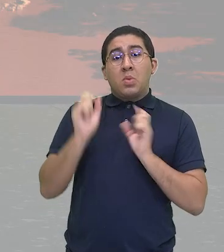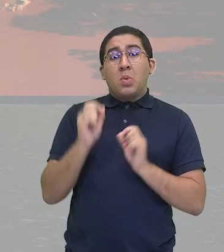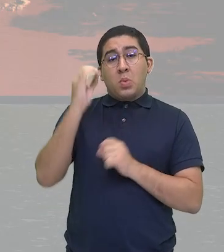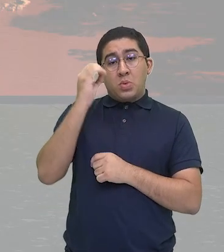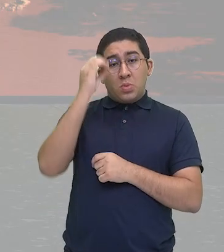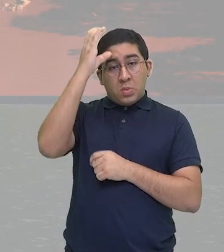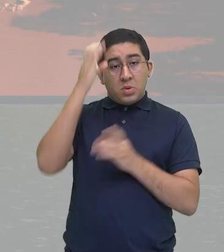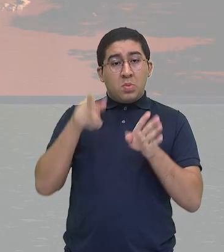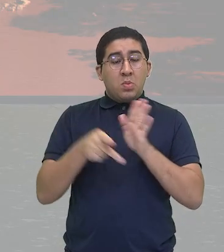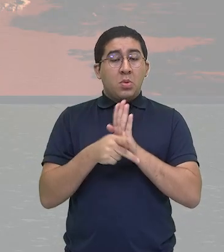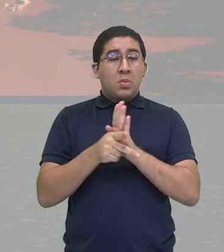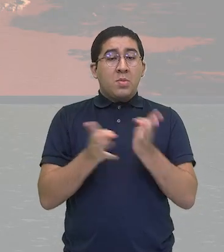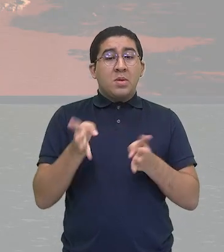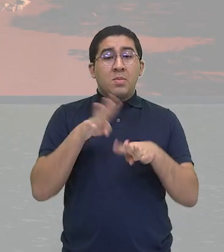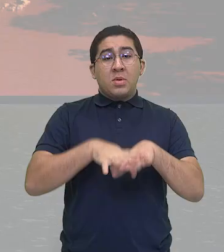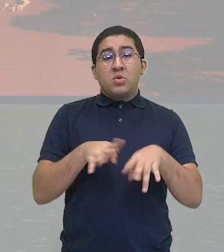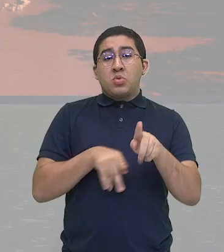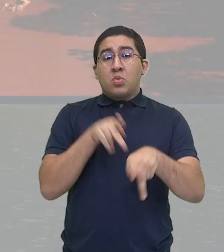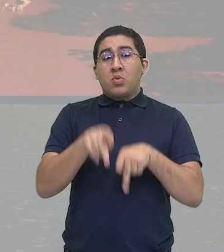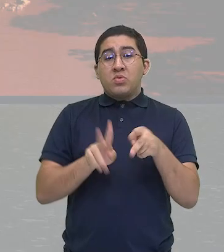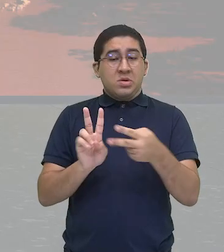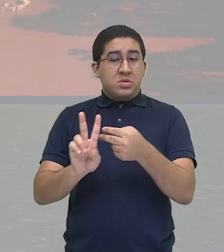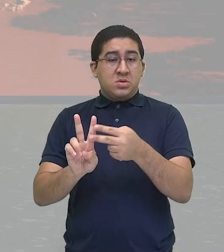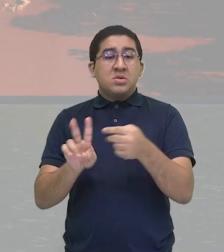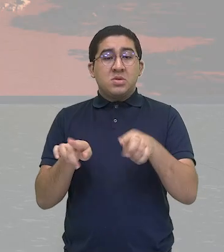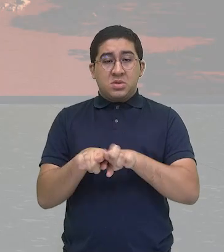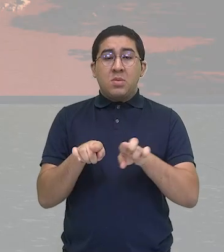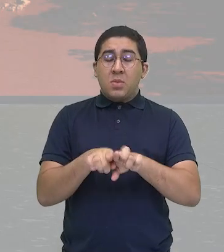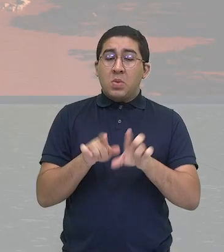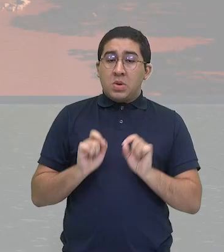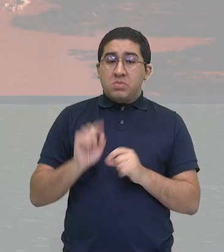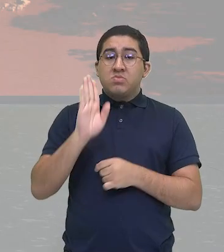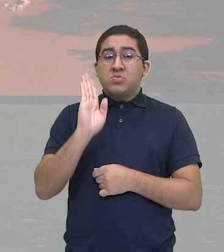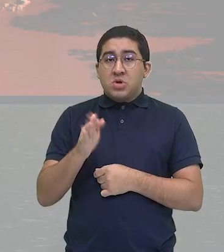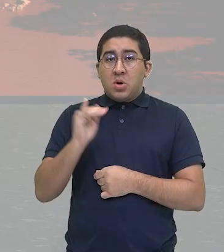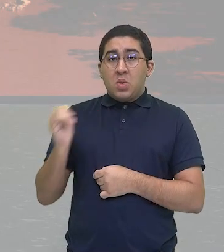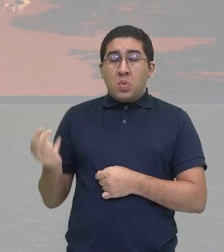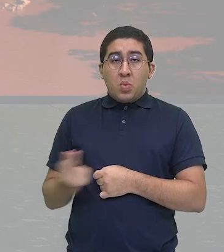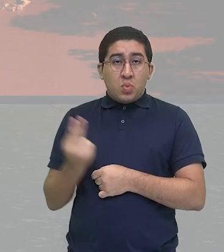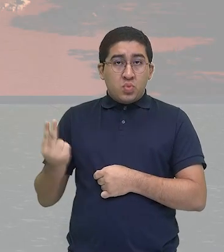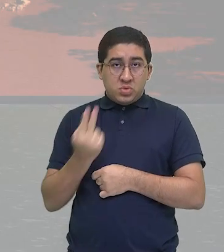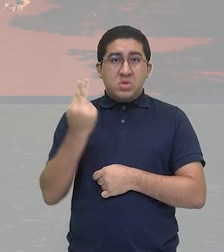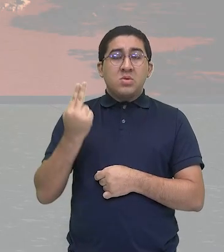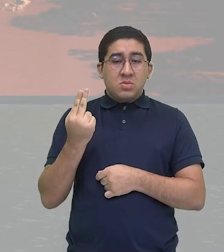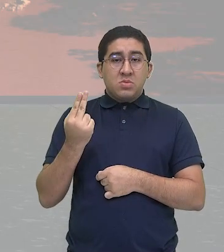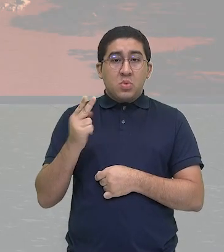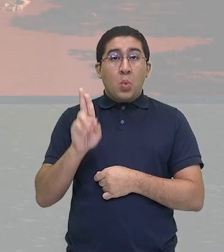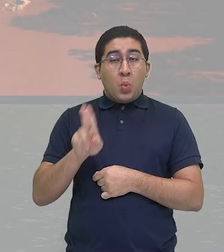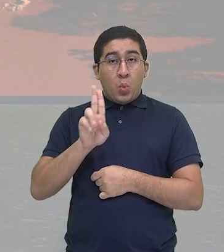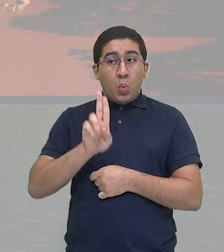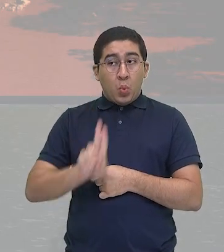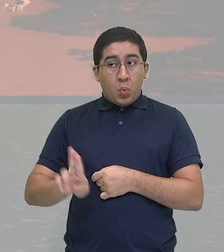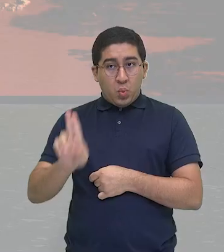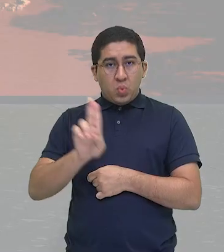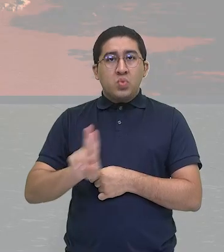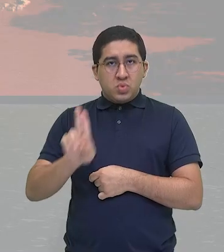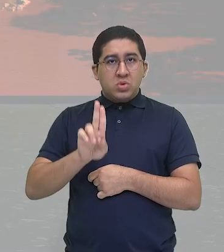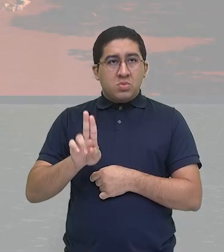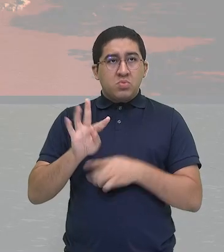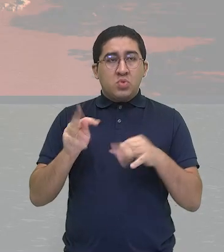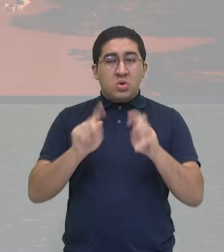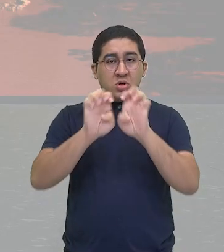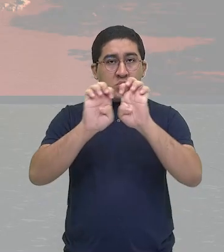conhecimentos matemáticos dos povos indígenas, tá? Que eles já utilizam mesmo sem toda essa estrutura que a gente está